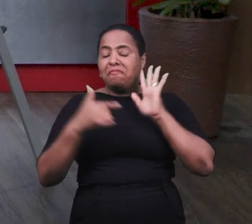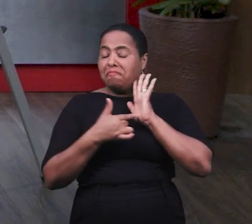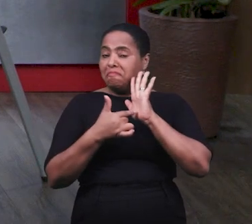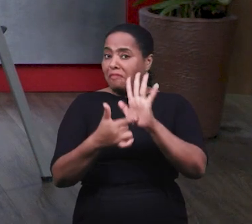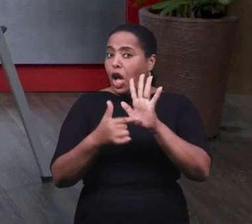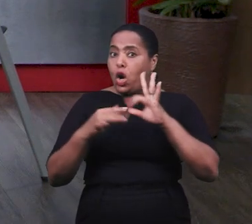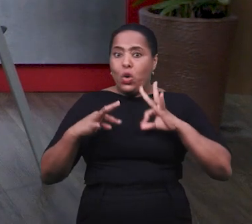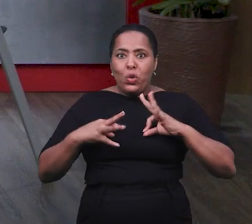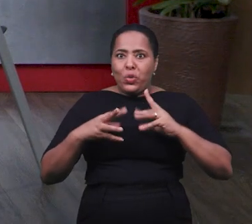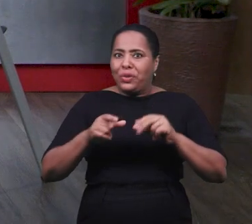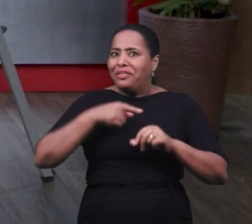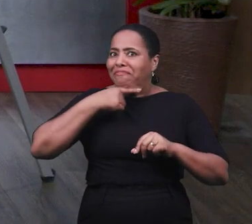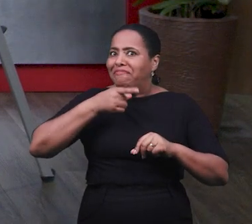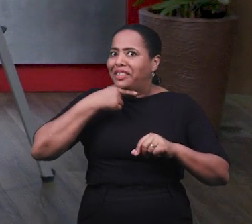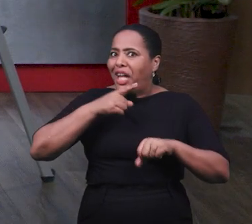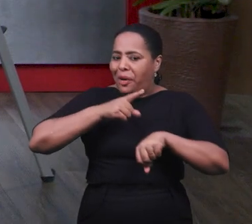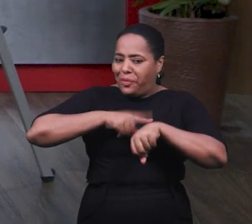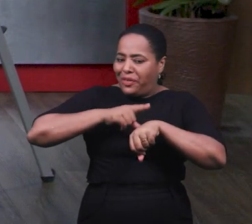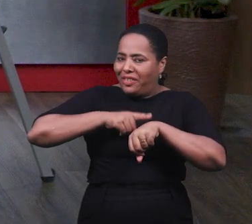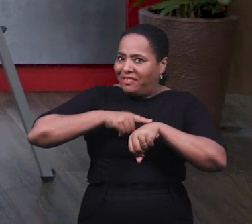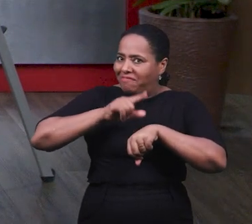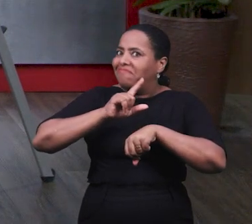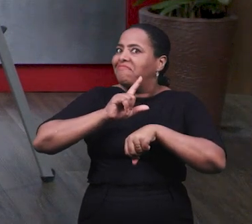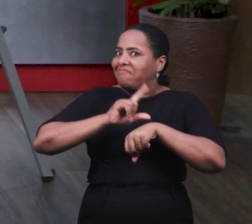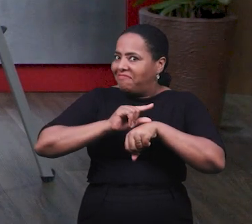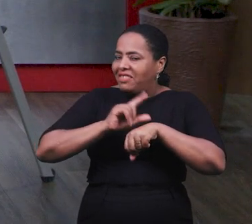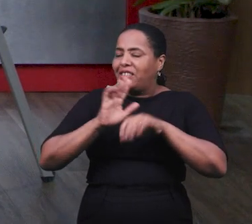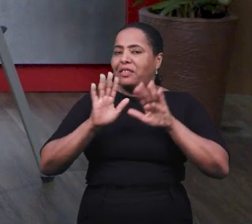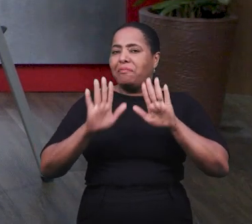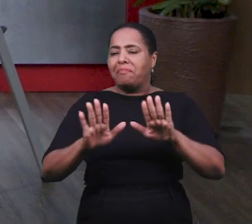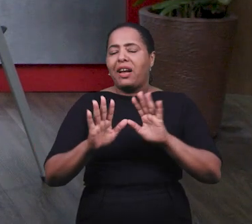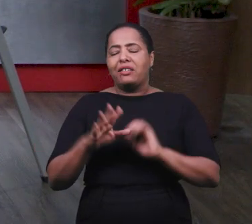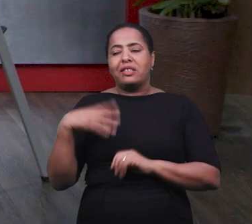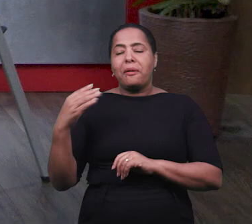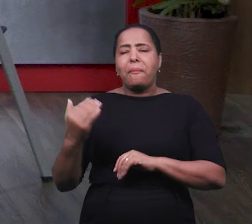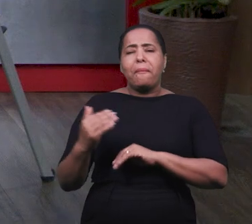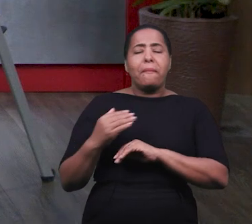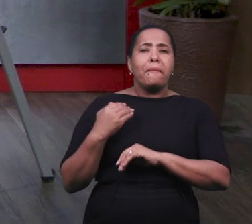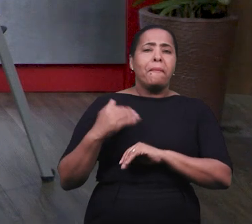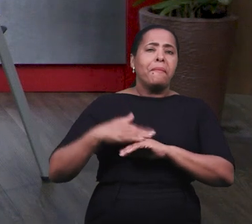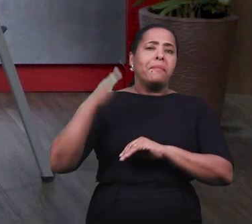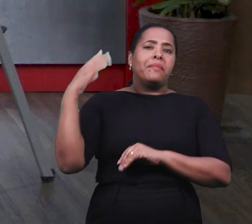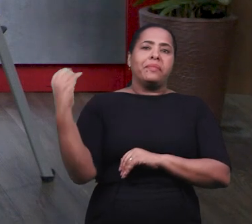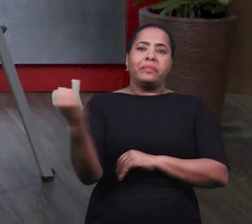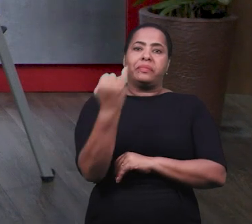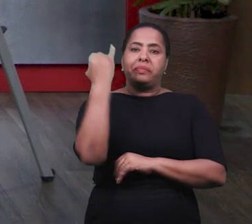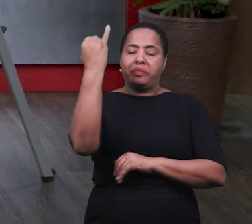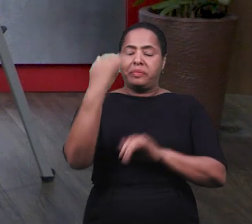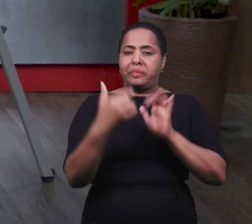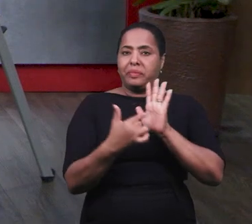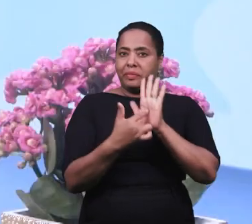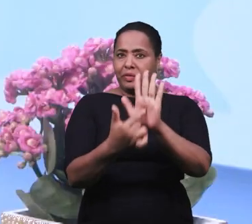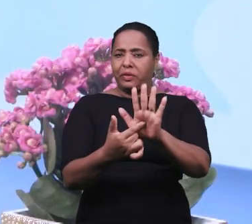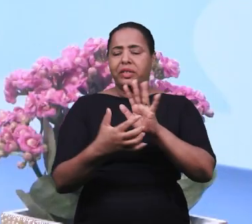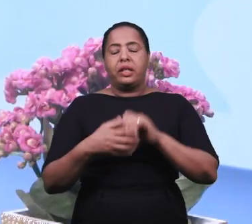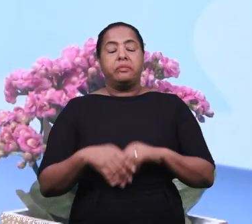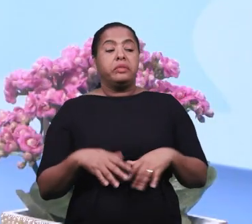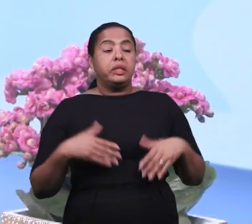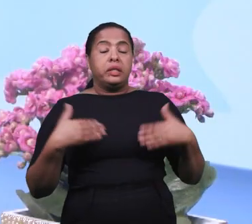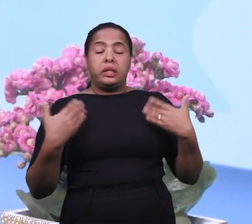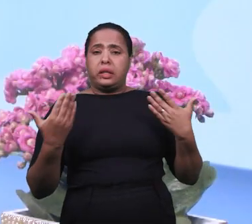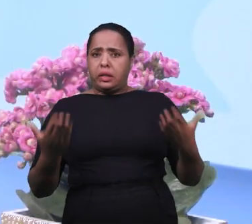abordar tudo. Verdade. Mas a gente vai abordar aquilo que é mais pertinente, né? O que acontece? A gente tem, Leonice,